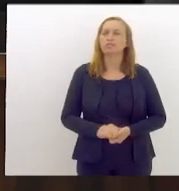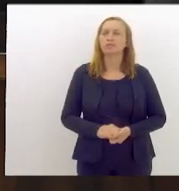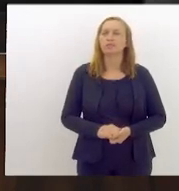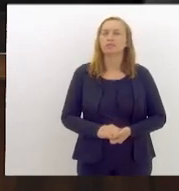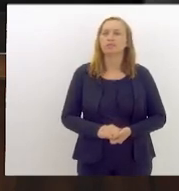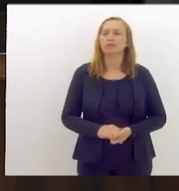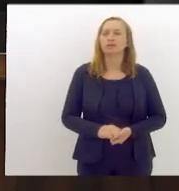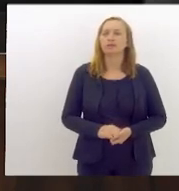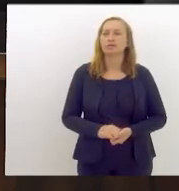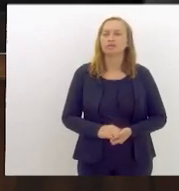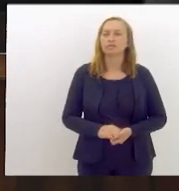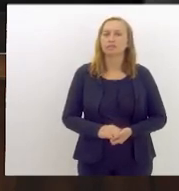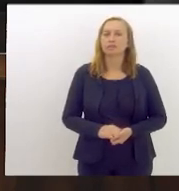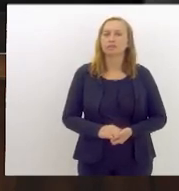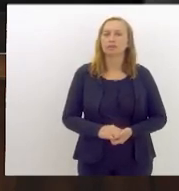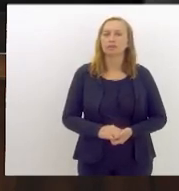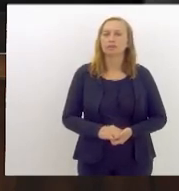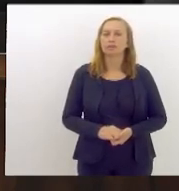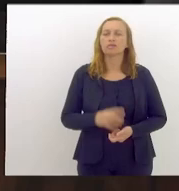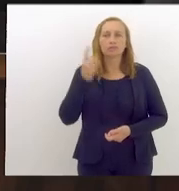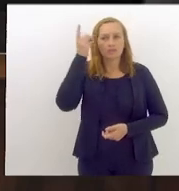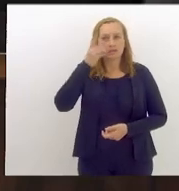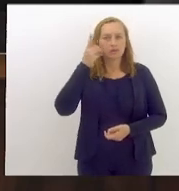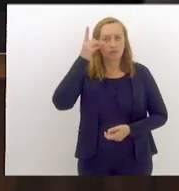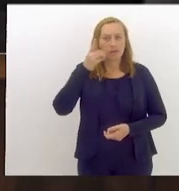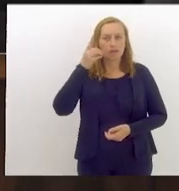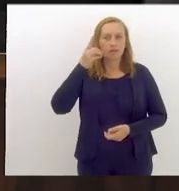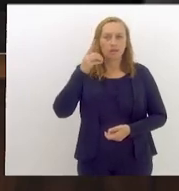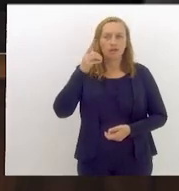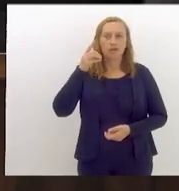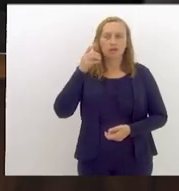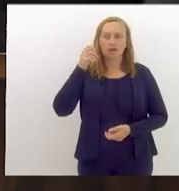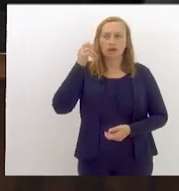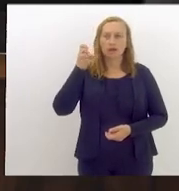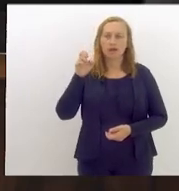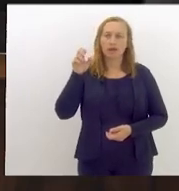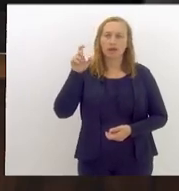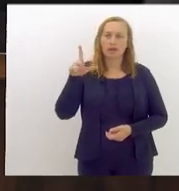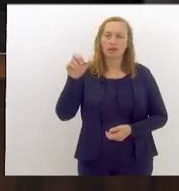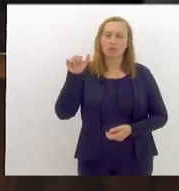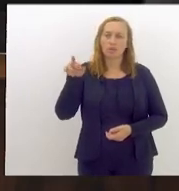Felipe Soares Deputado Eliomar Coelho